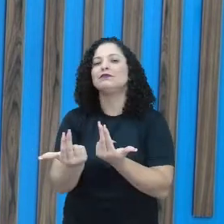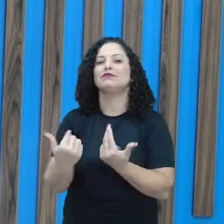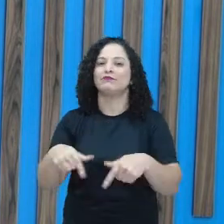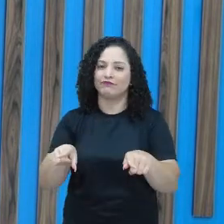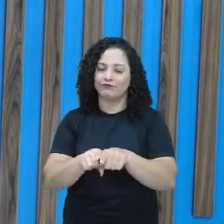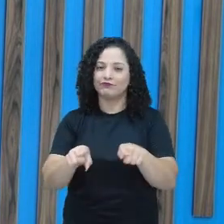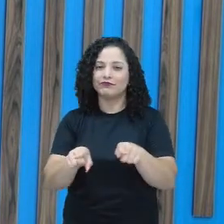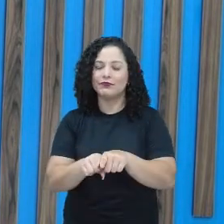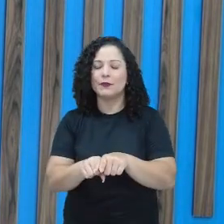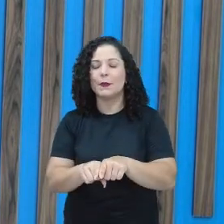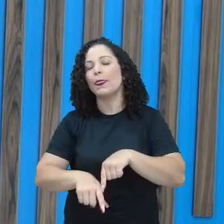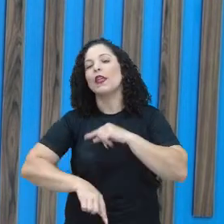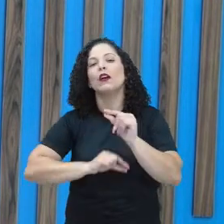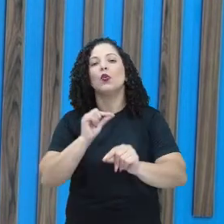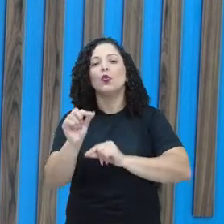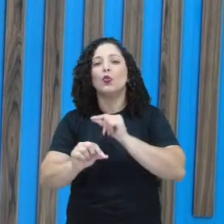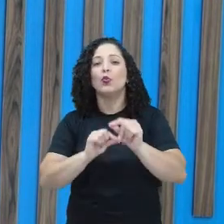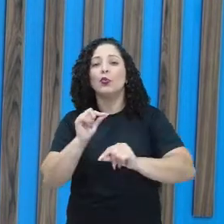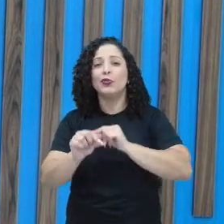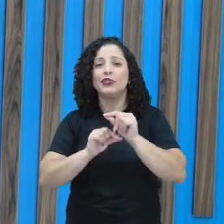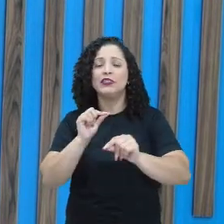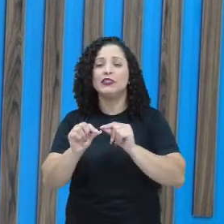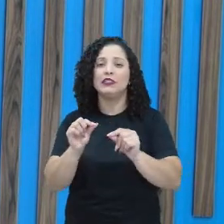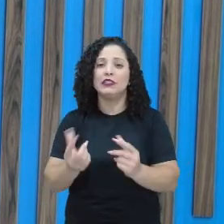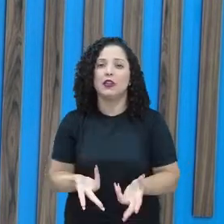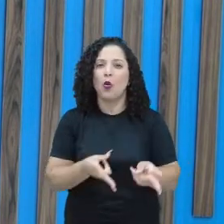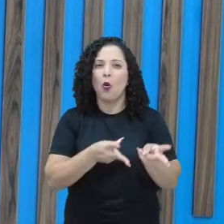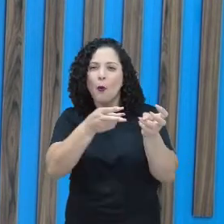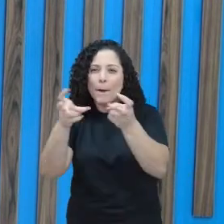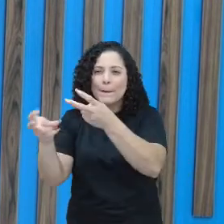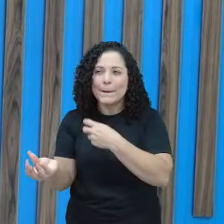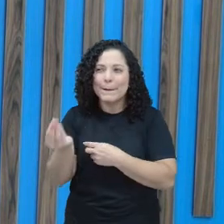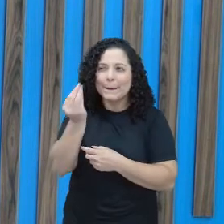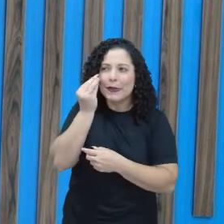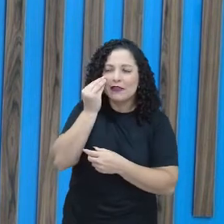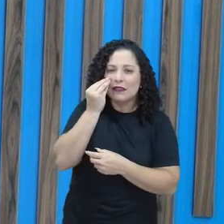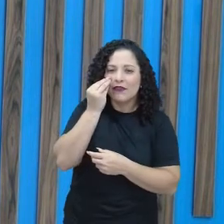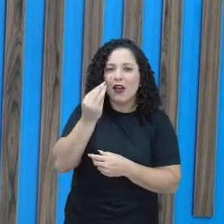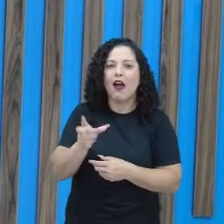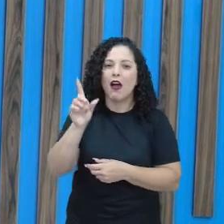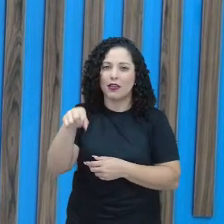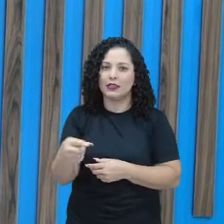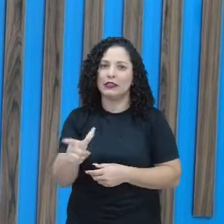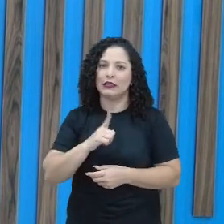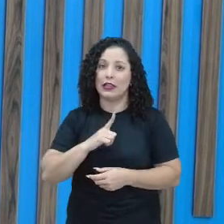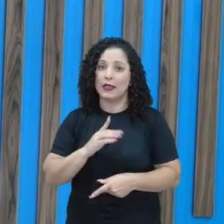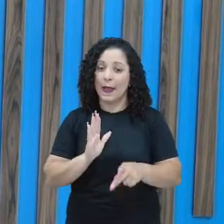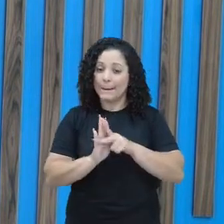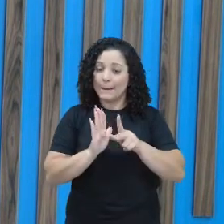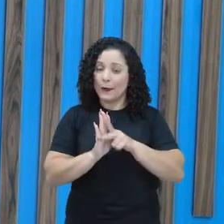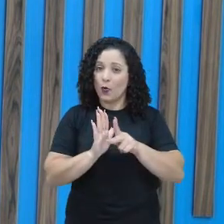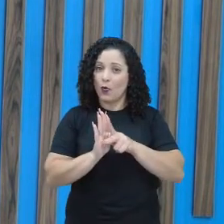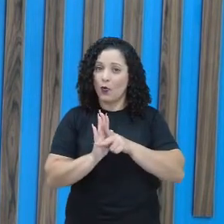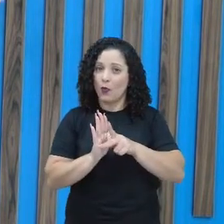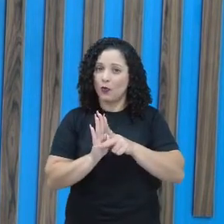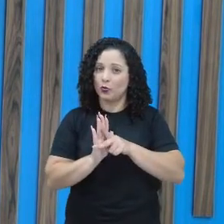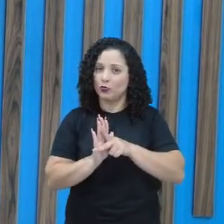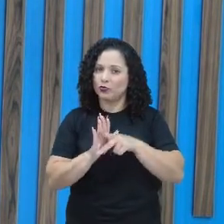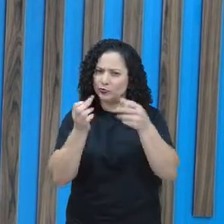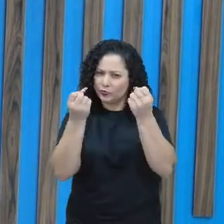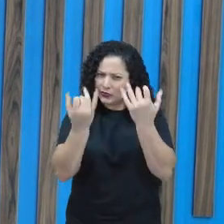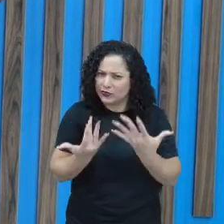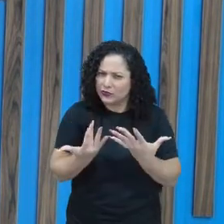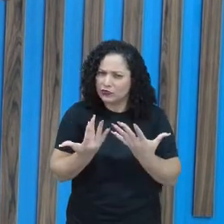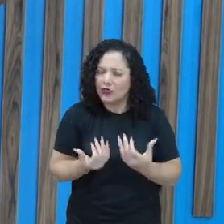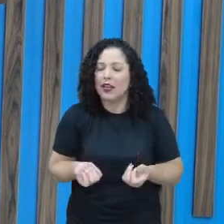essas lacunas. E aí, como a gente observa as coisas, é que vai fazer a nossa própria verdade. E a mesma coisa acontece quando a